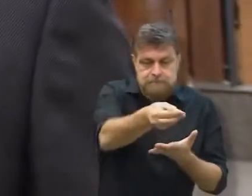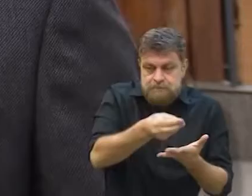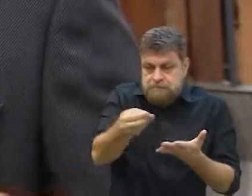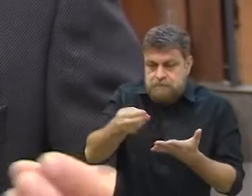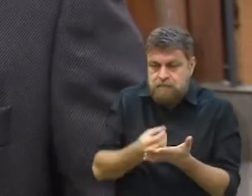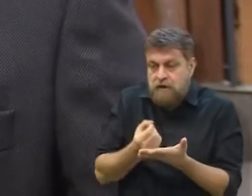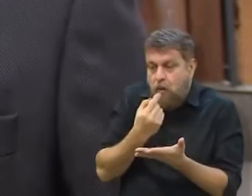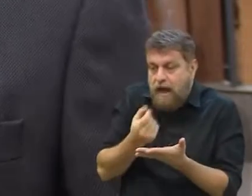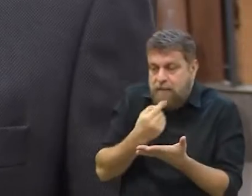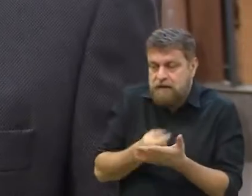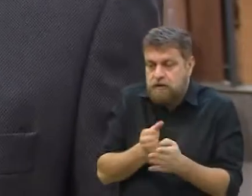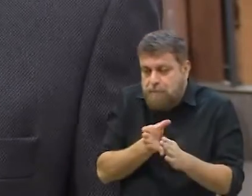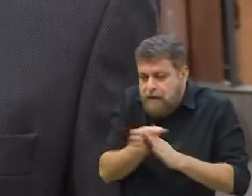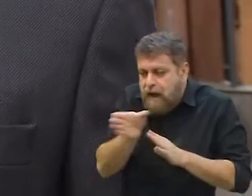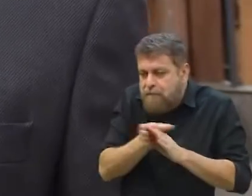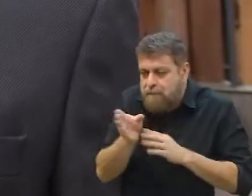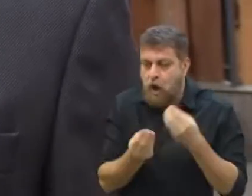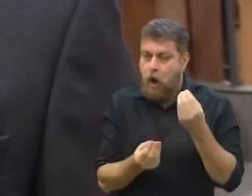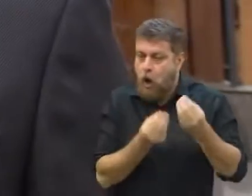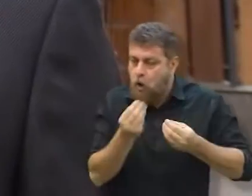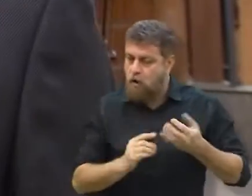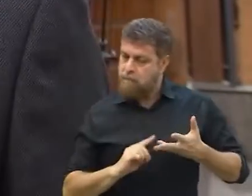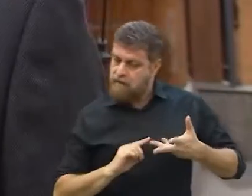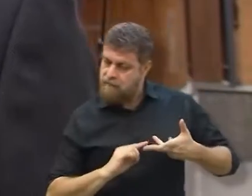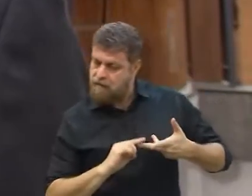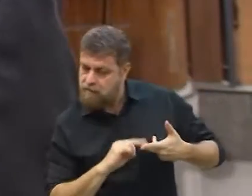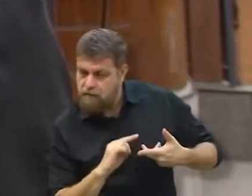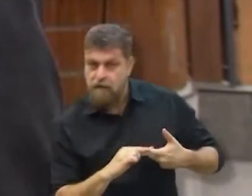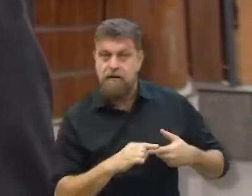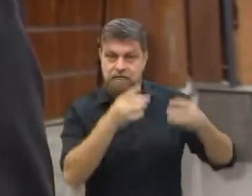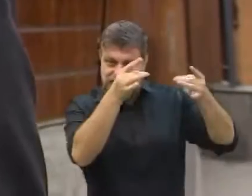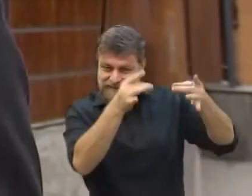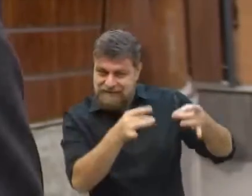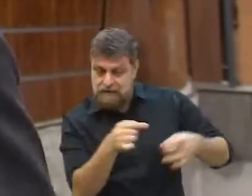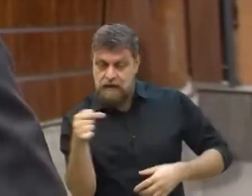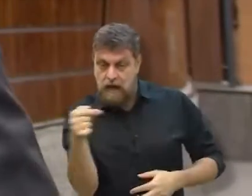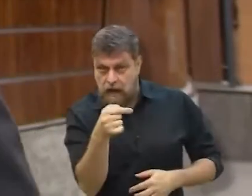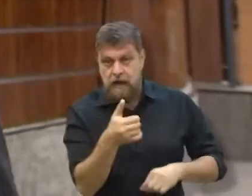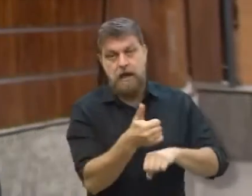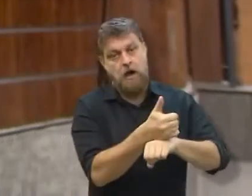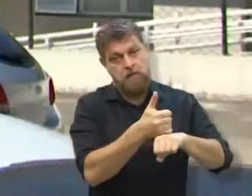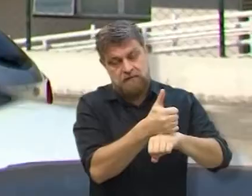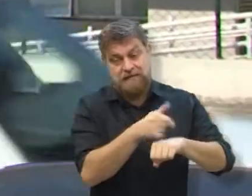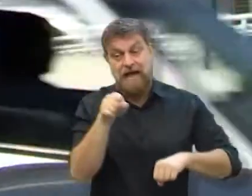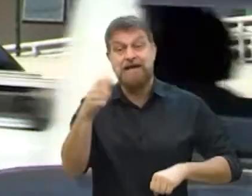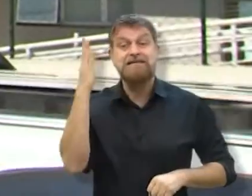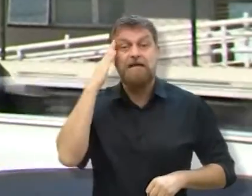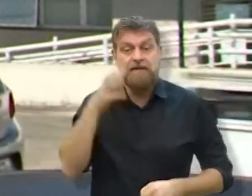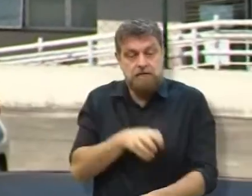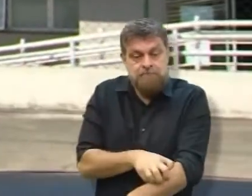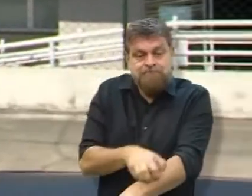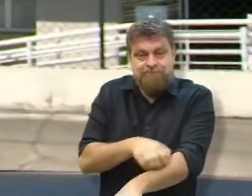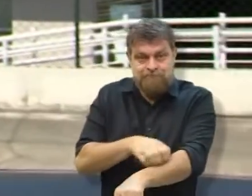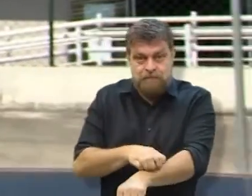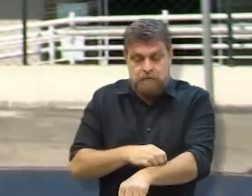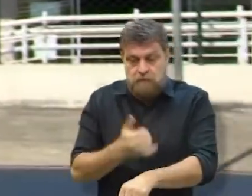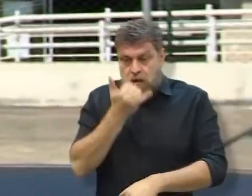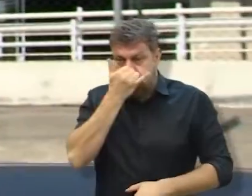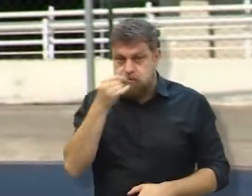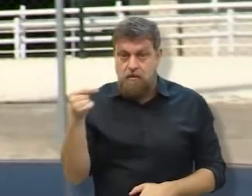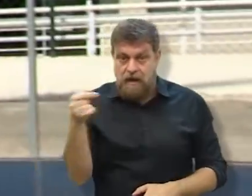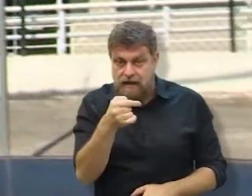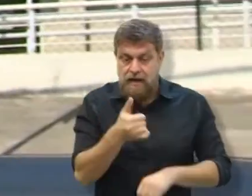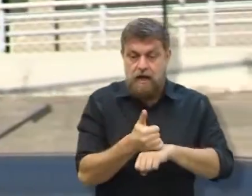medicamento, orienta o paciente da forma como ele deve fazer a administração do medicamento, sobre as possíveis reações adversas que pode